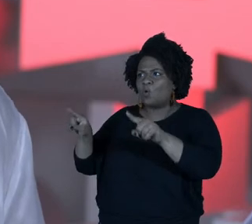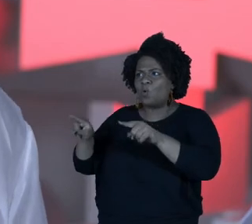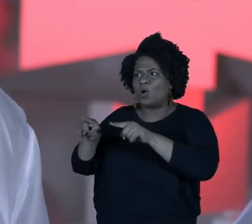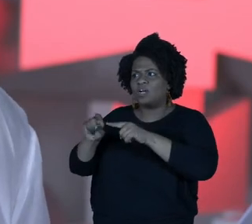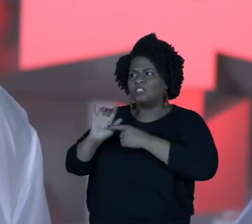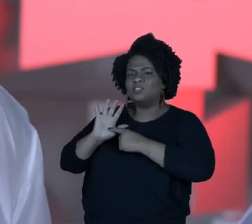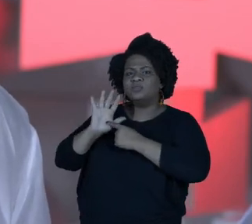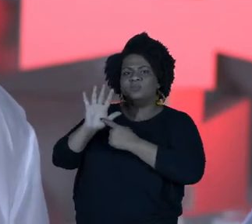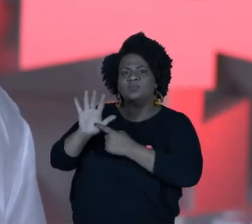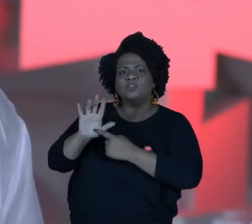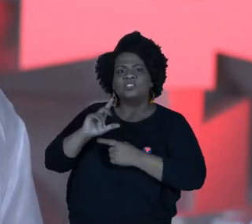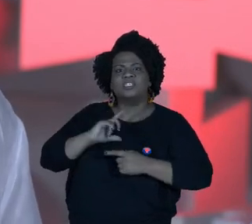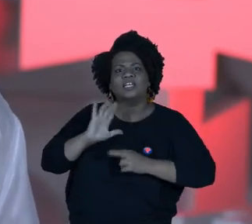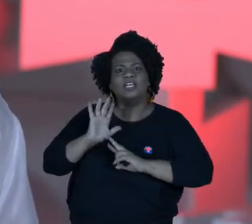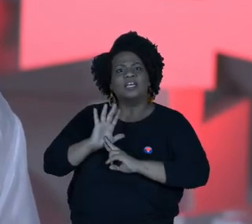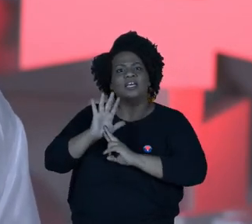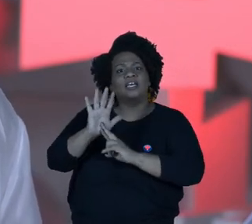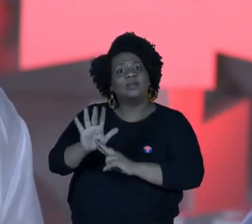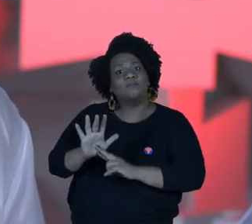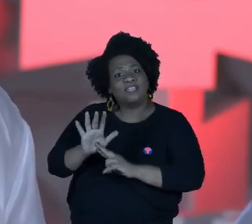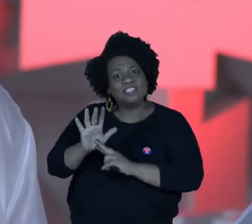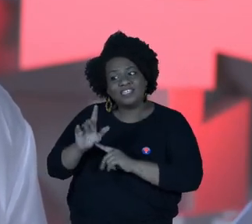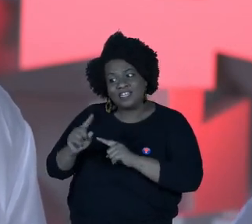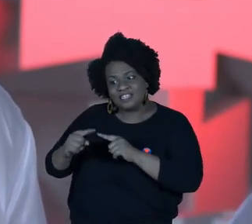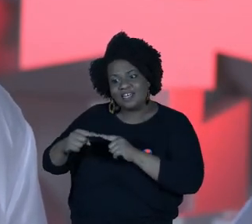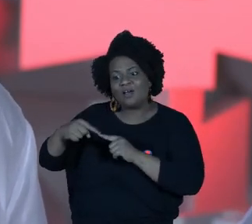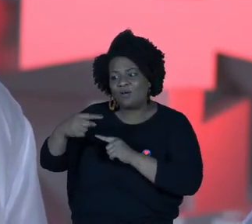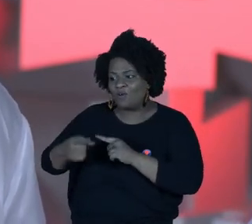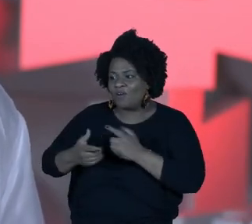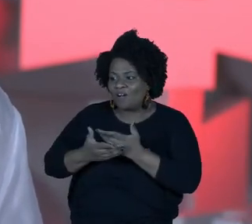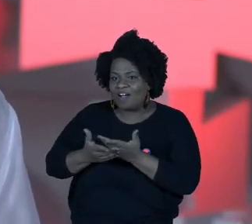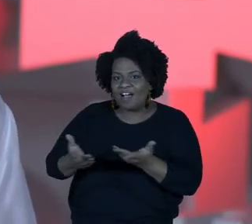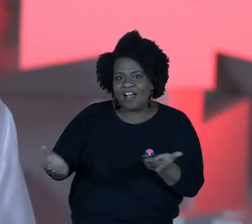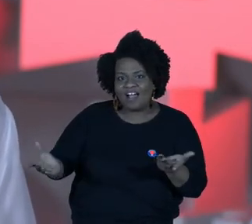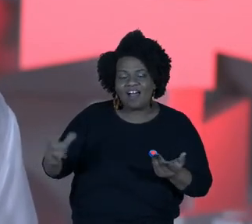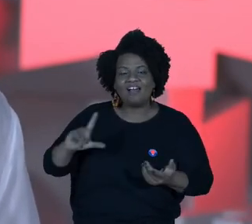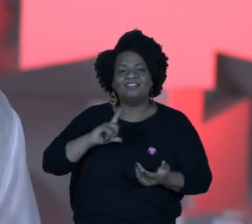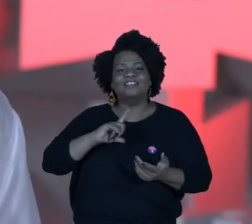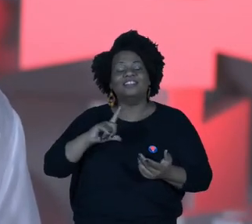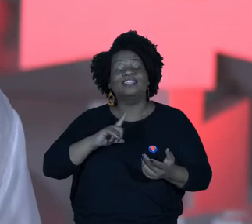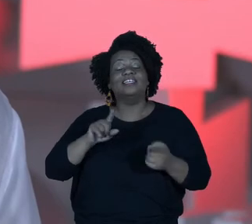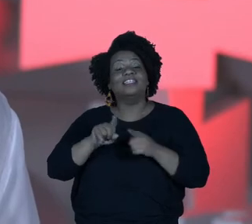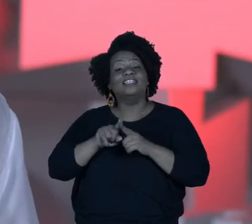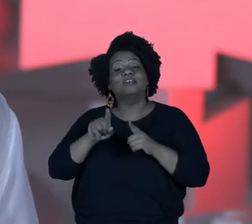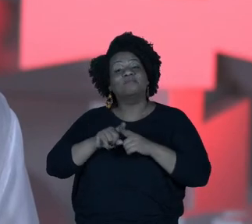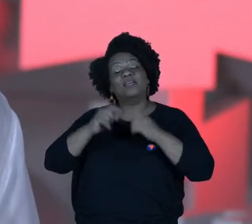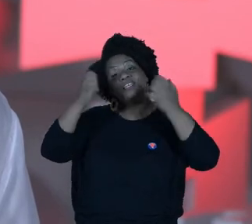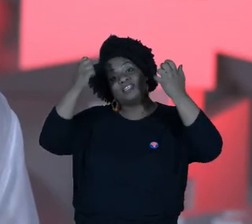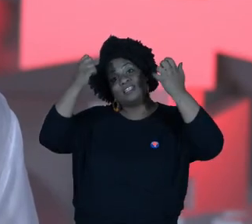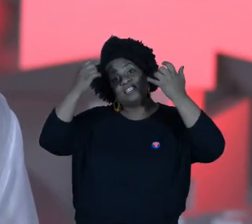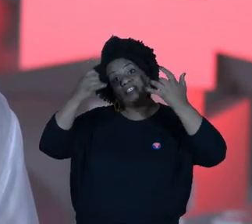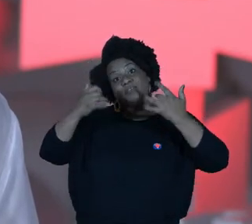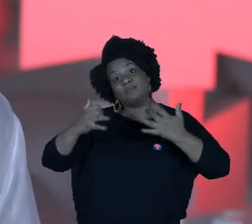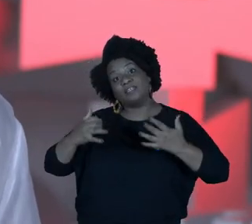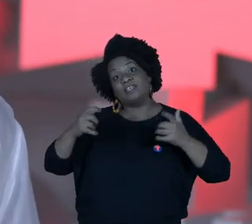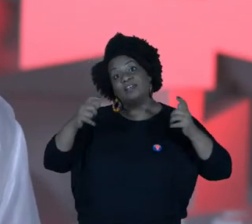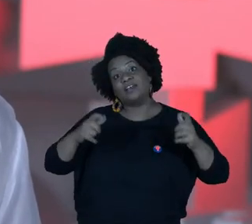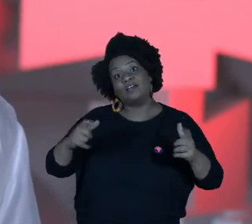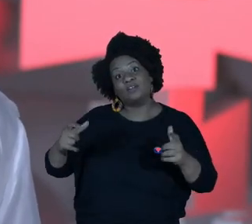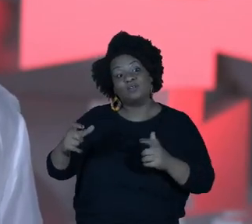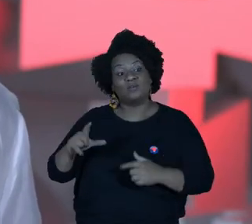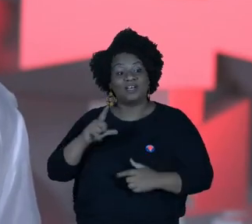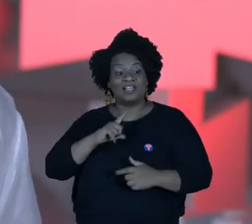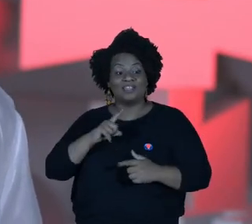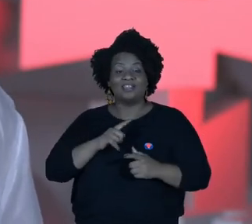a representação da representação clássica e a definição do espaço que ela